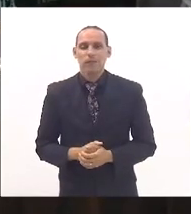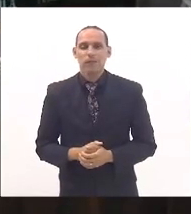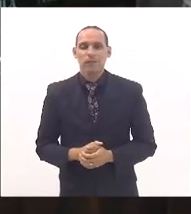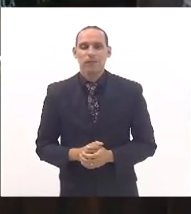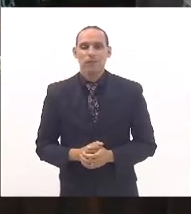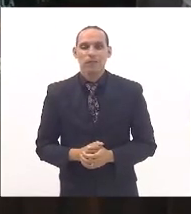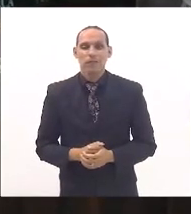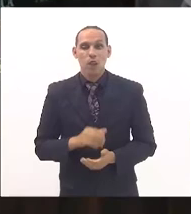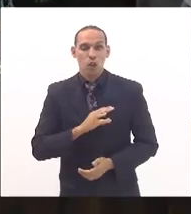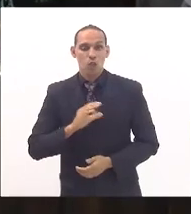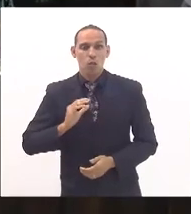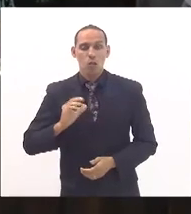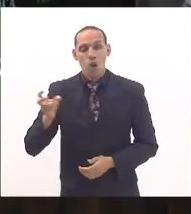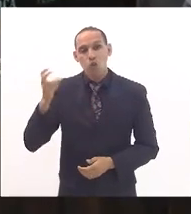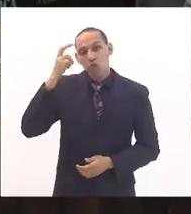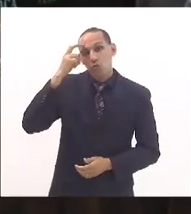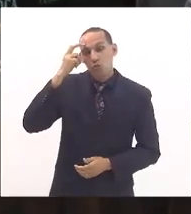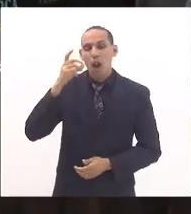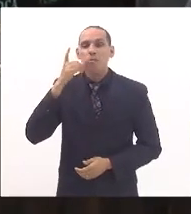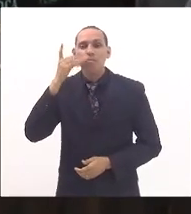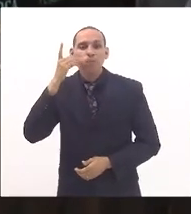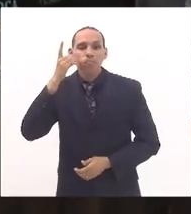Pela Comissão de Cultura, deputado